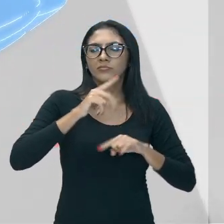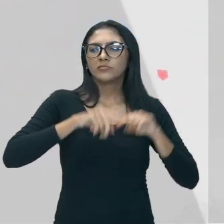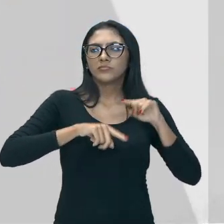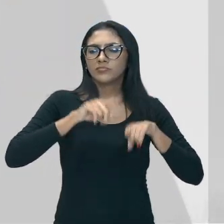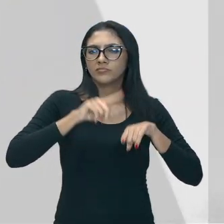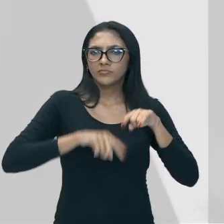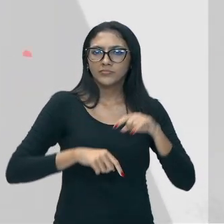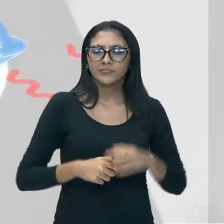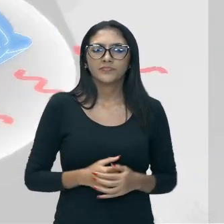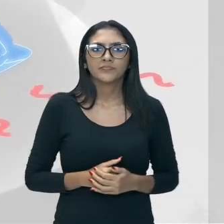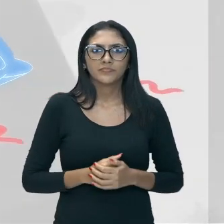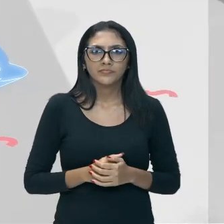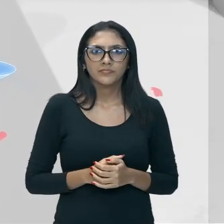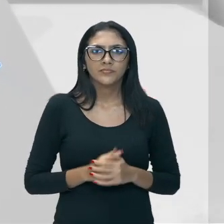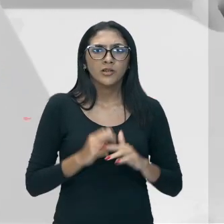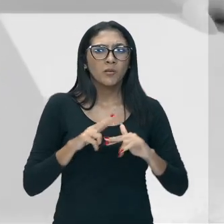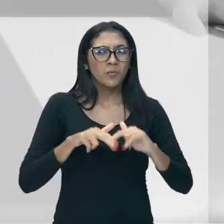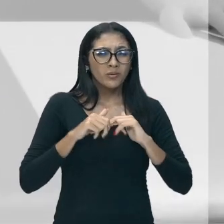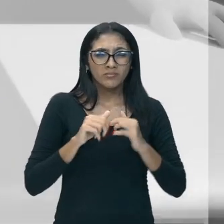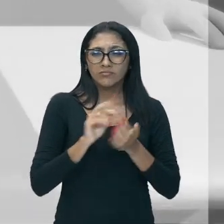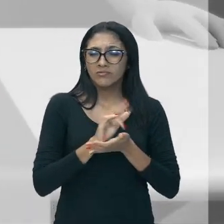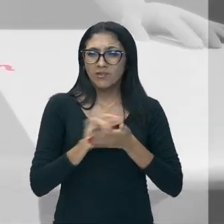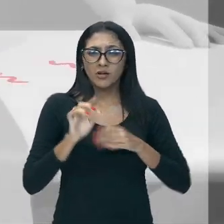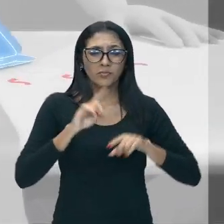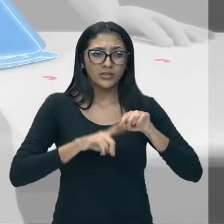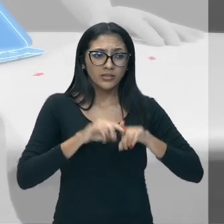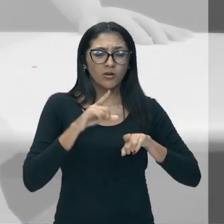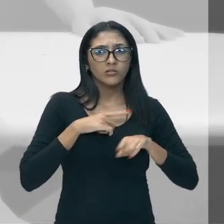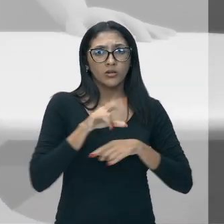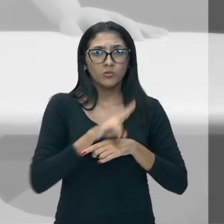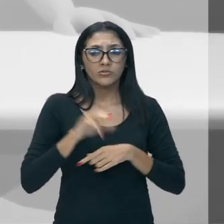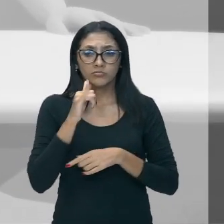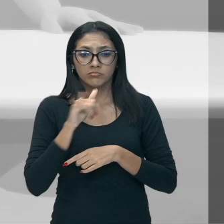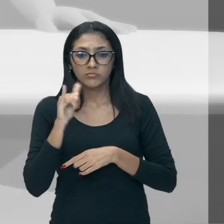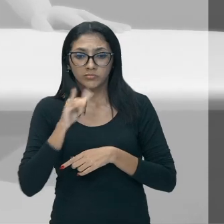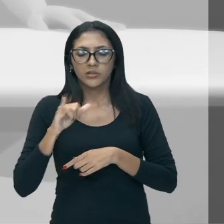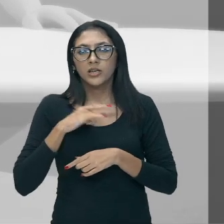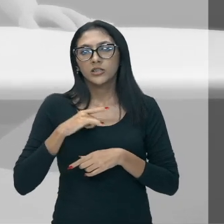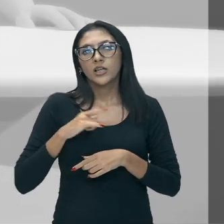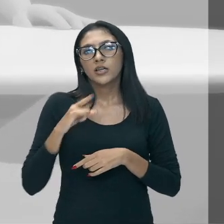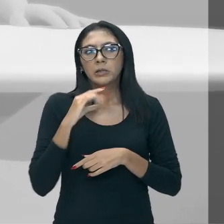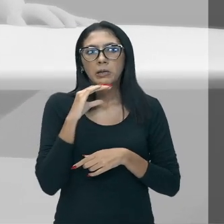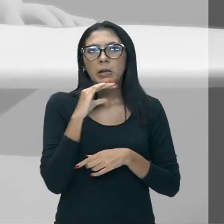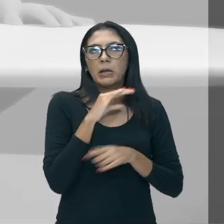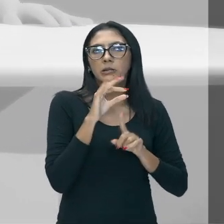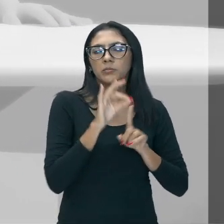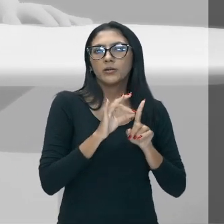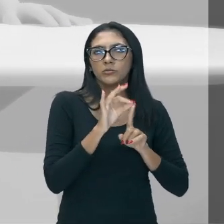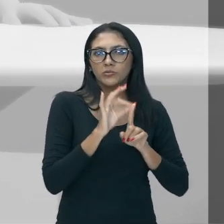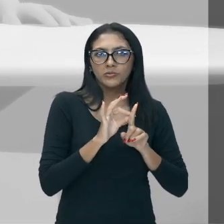por isso que qualquer material que transporte eletricidade irá esquentar.